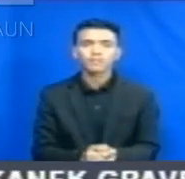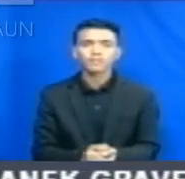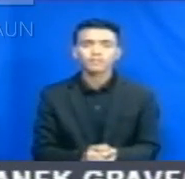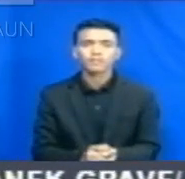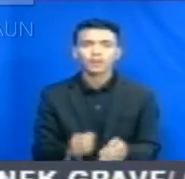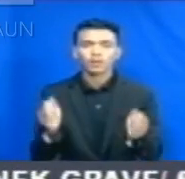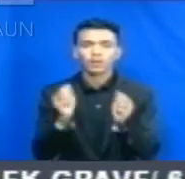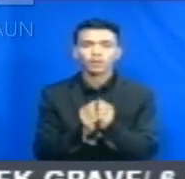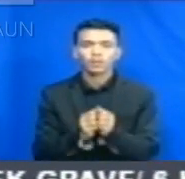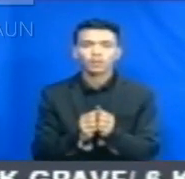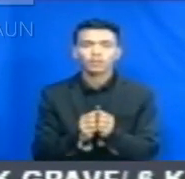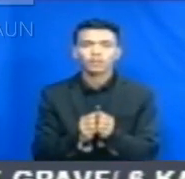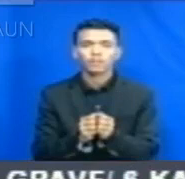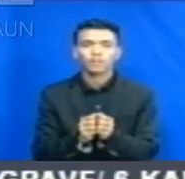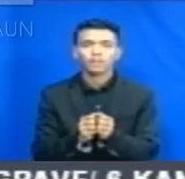Não há alteração de hoje